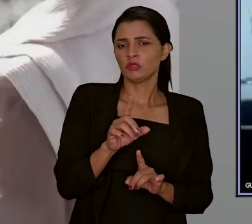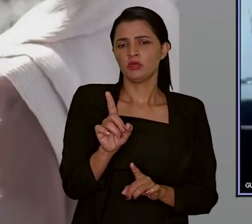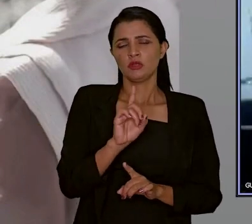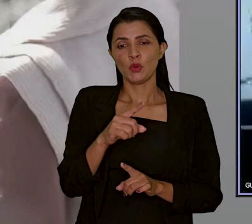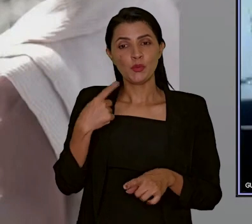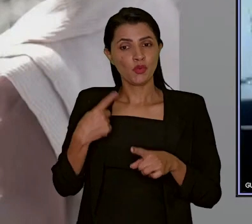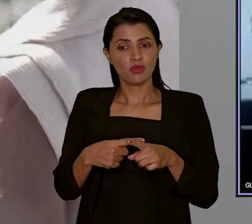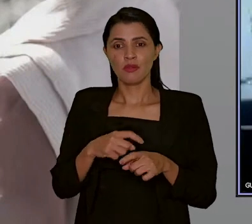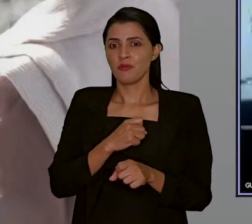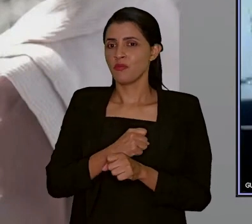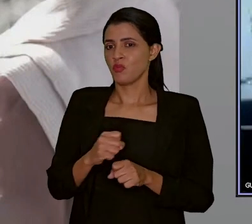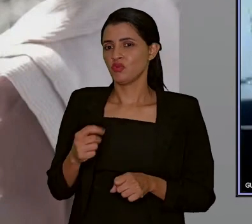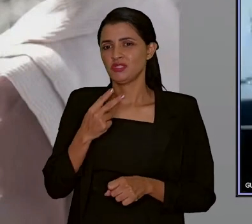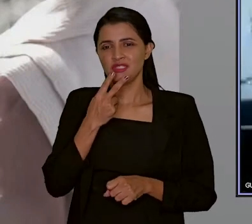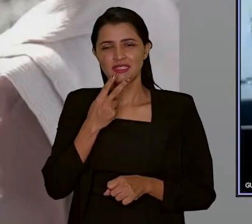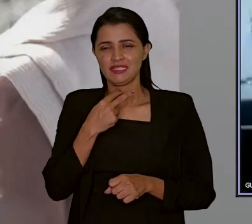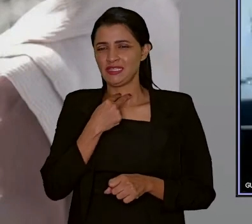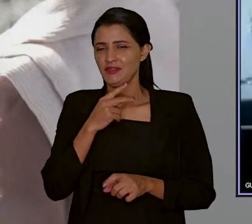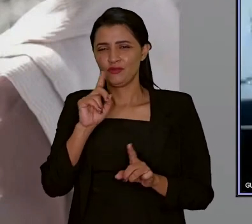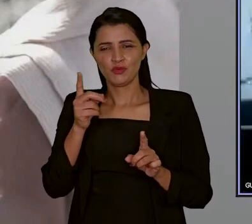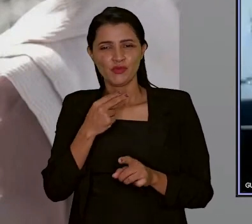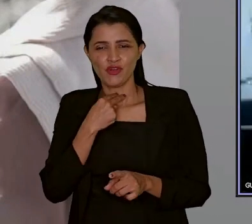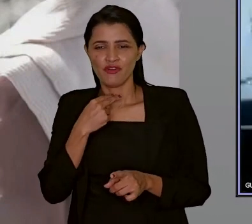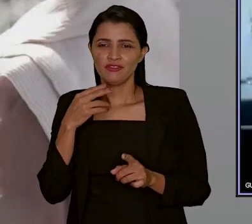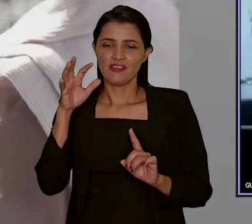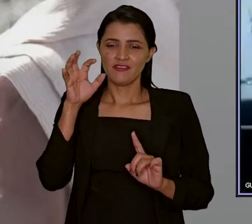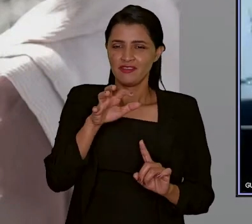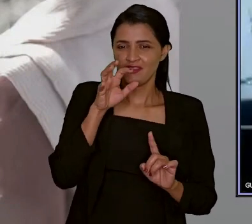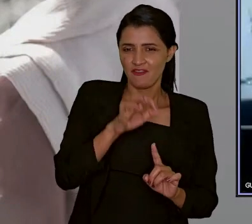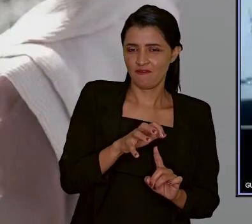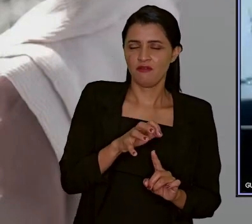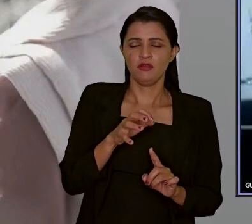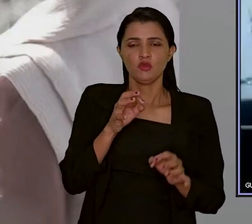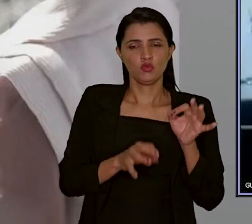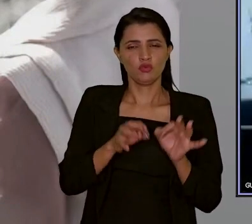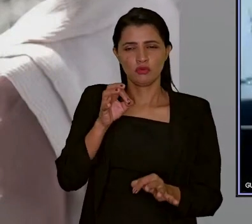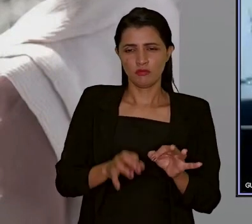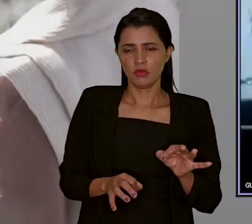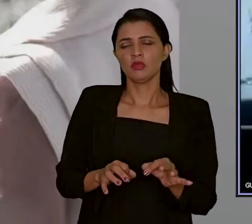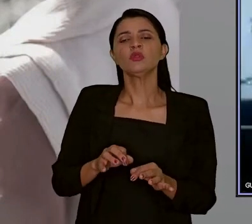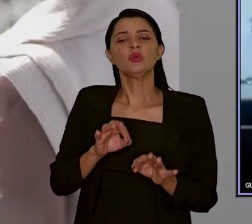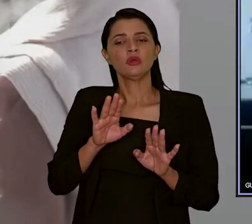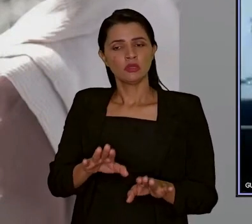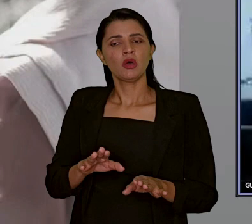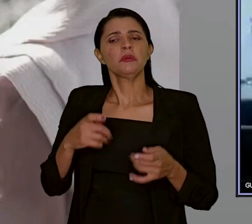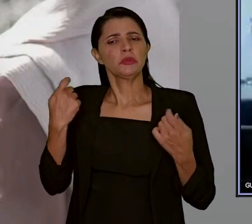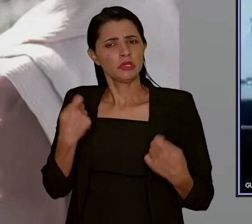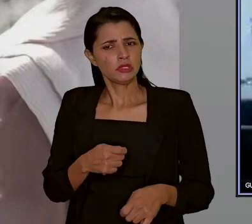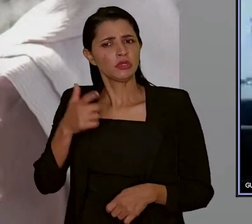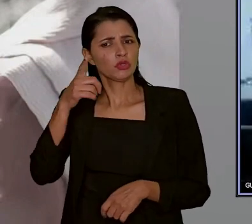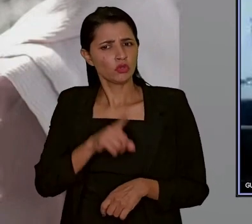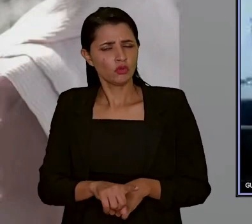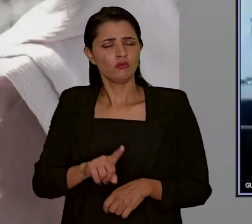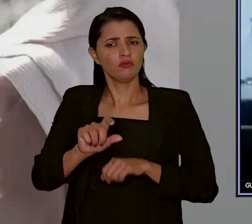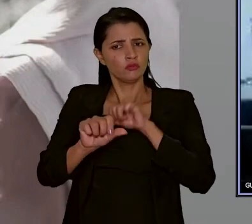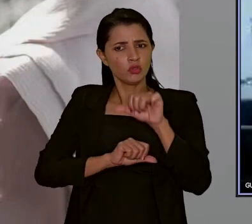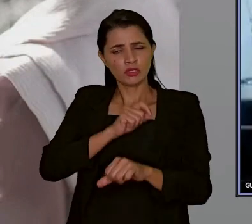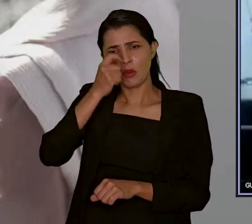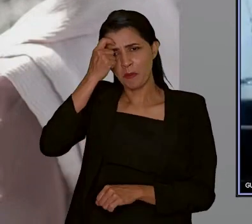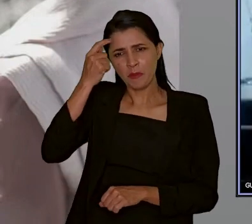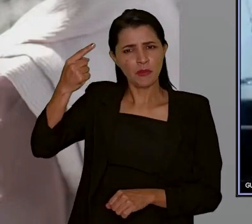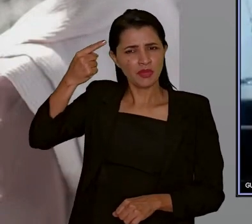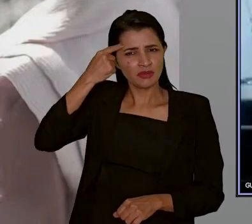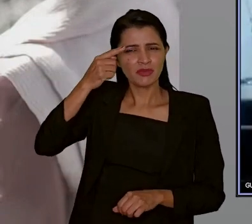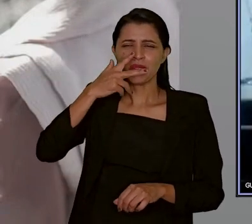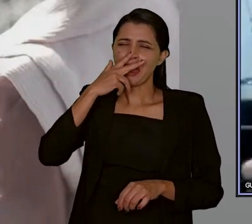possível de interferir no julgamento da causa. Né? Eu acho que a gente precisa, de novo, mudar um pouquinho a nossa mentalidade, eu acho que é um pouco cultural